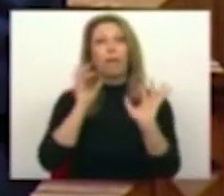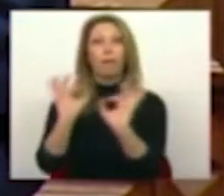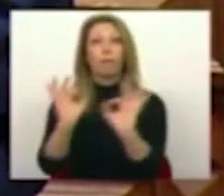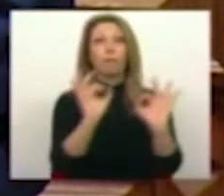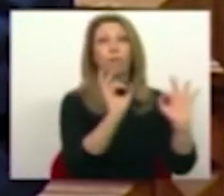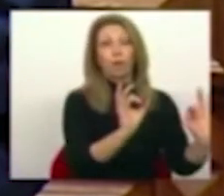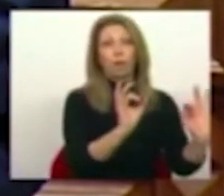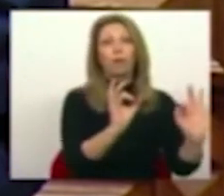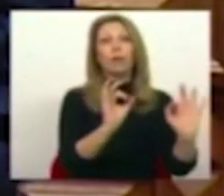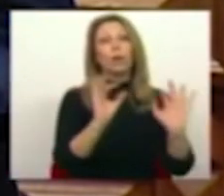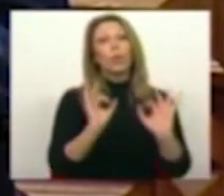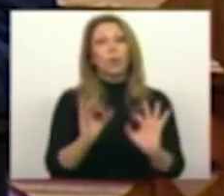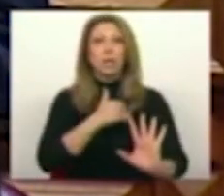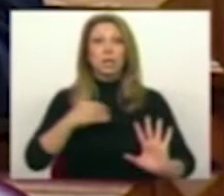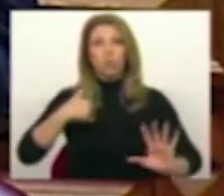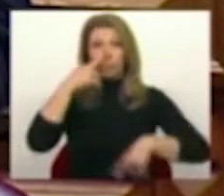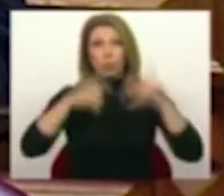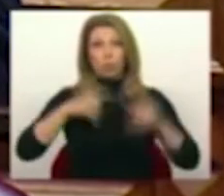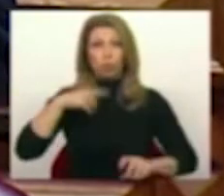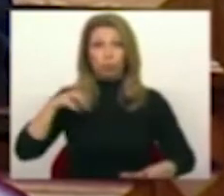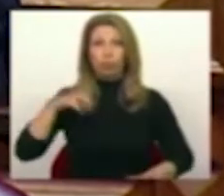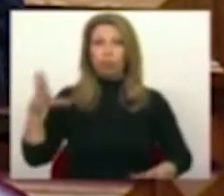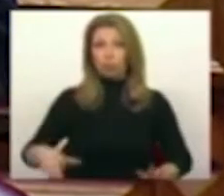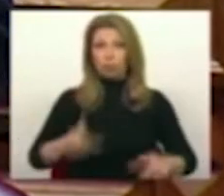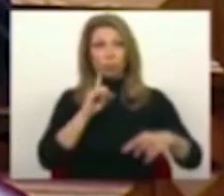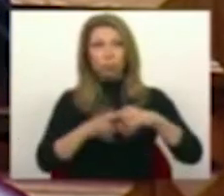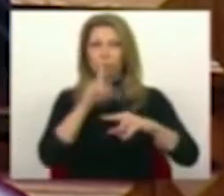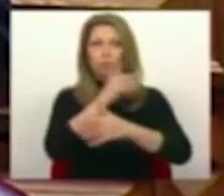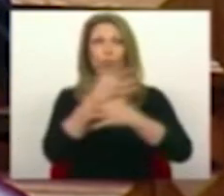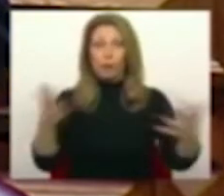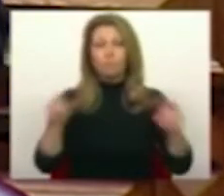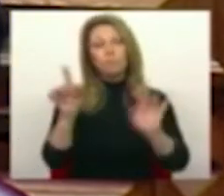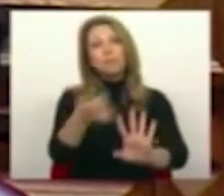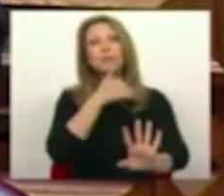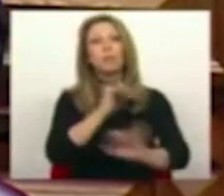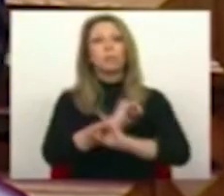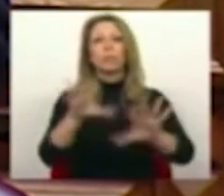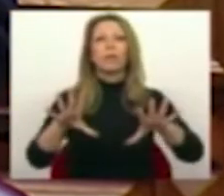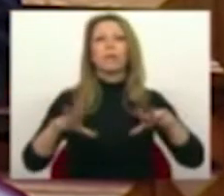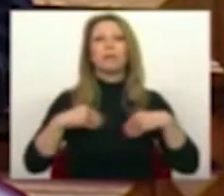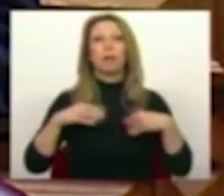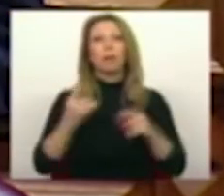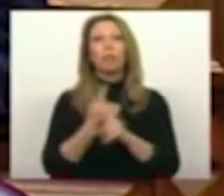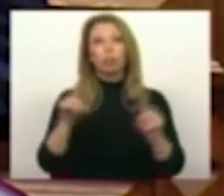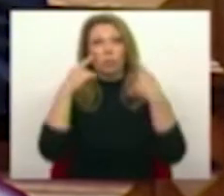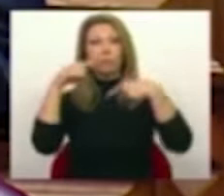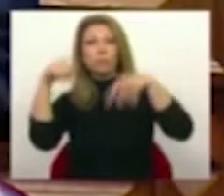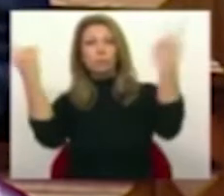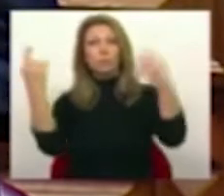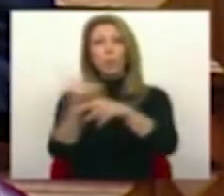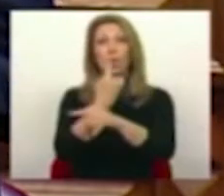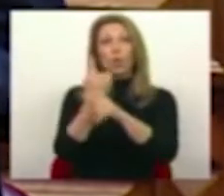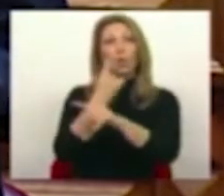de saúde aos portugueses. E esta é uma decisão tanto mais inaceitável quando foram públicas as insuficiências